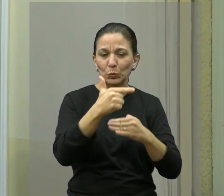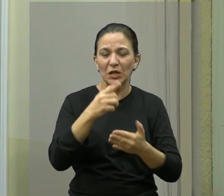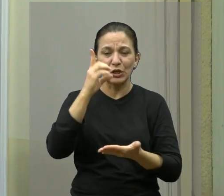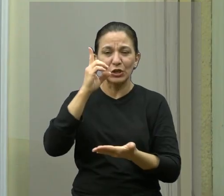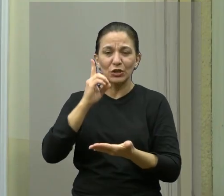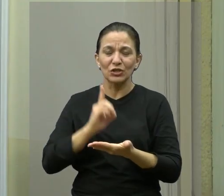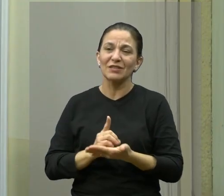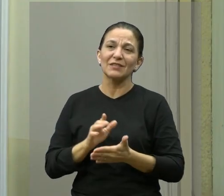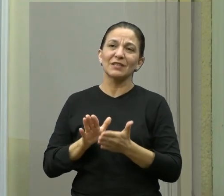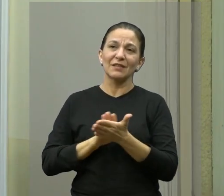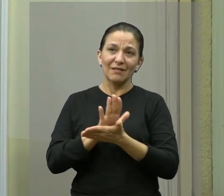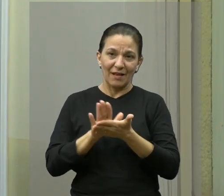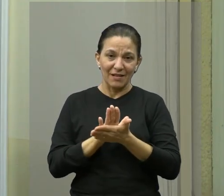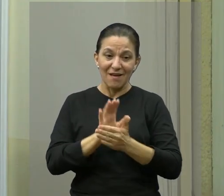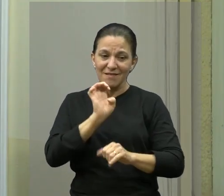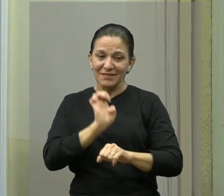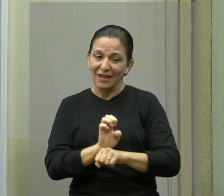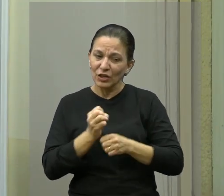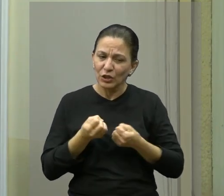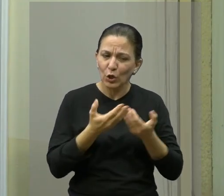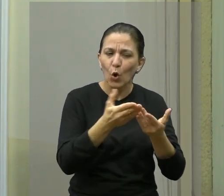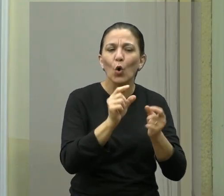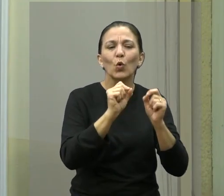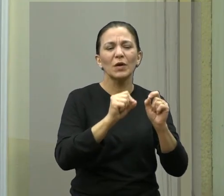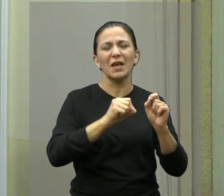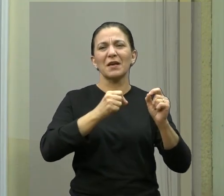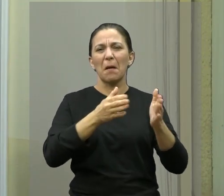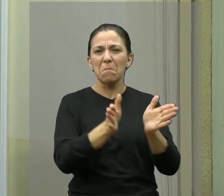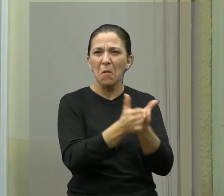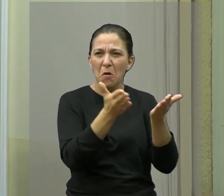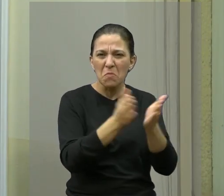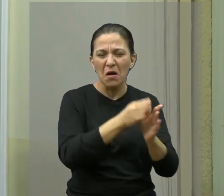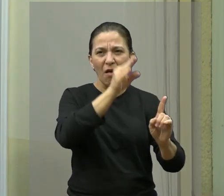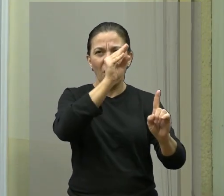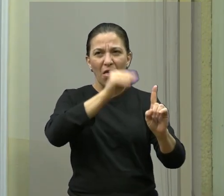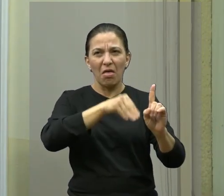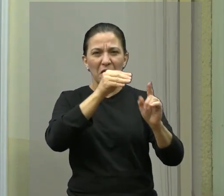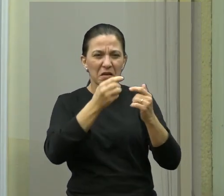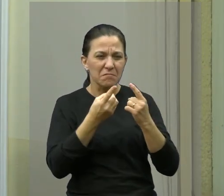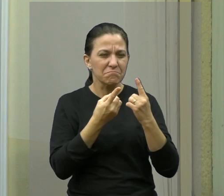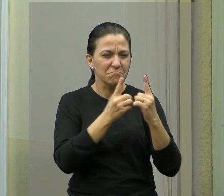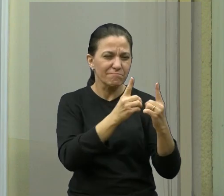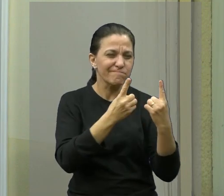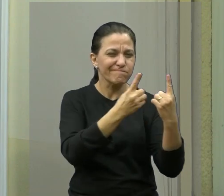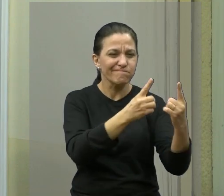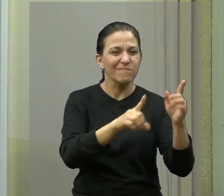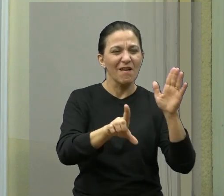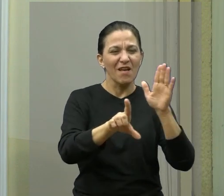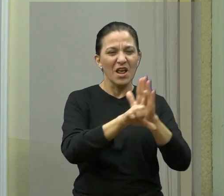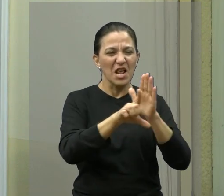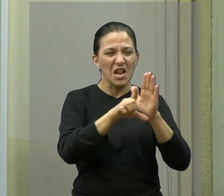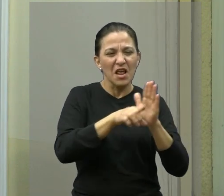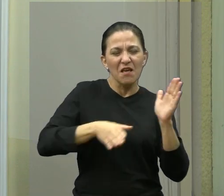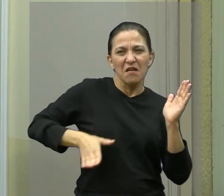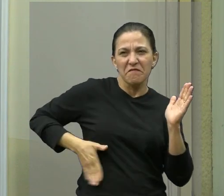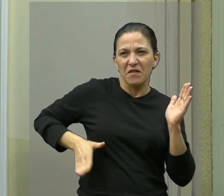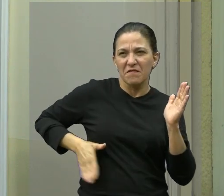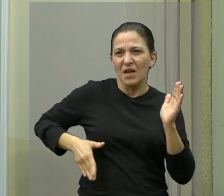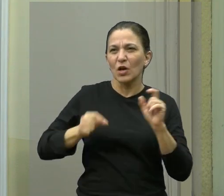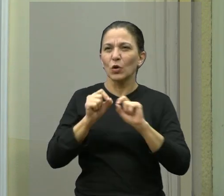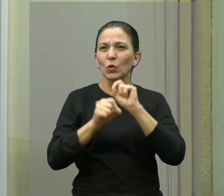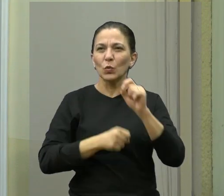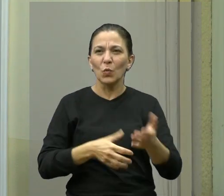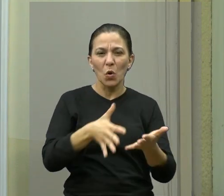Após isso, o que o Estado ofereceu? Miséria, punibilidade e perseguição, lei da vadiagem, proibição